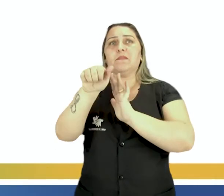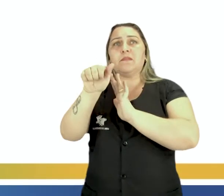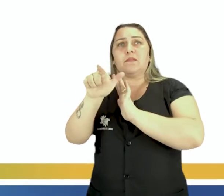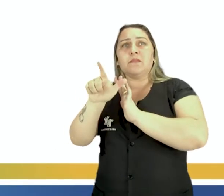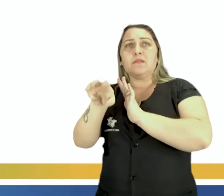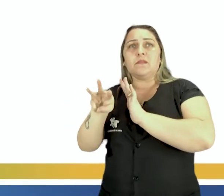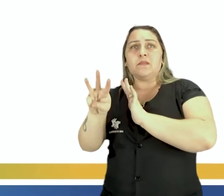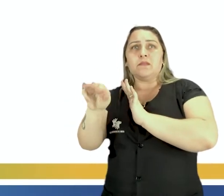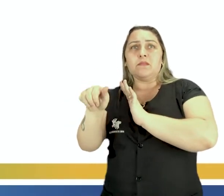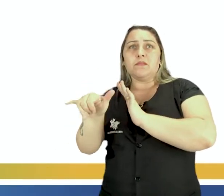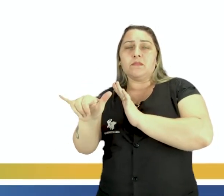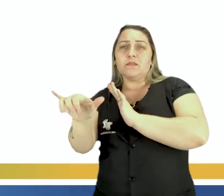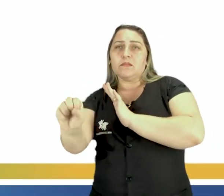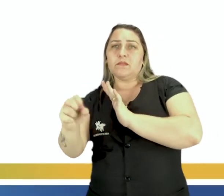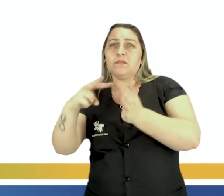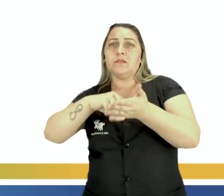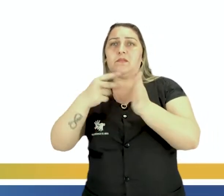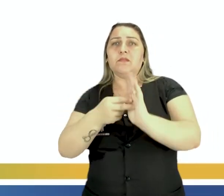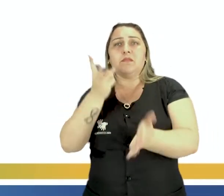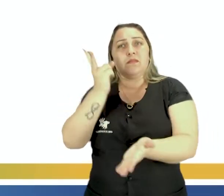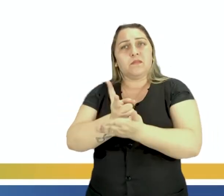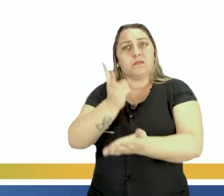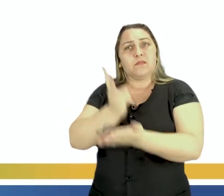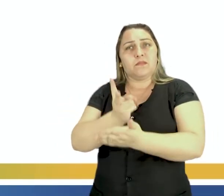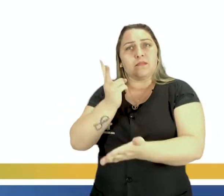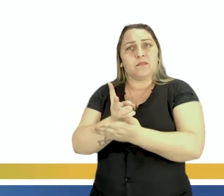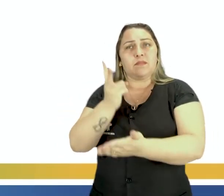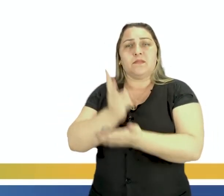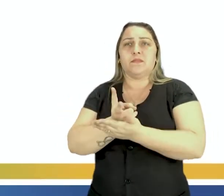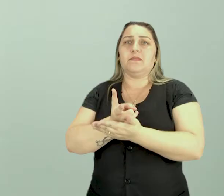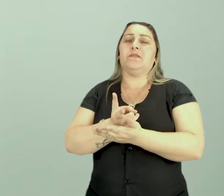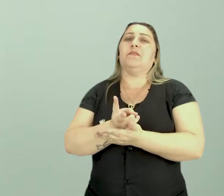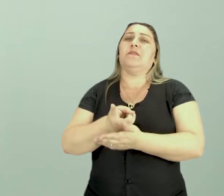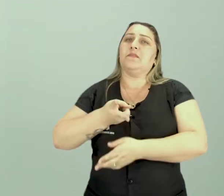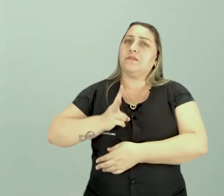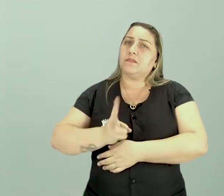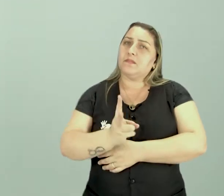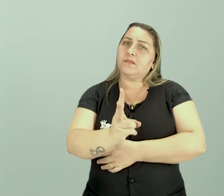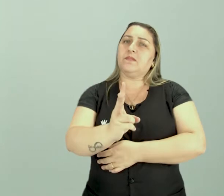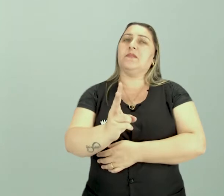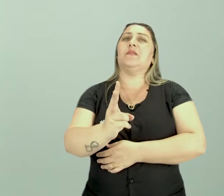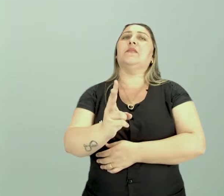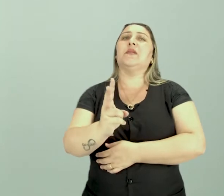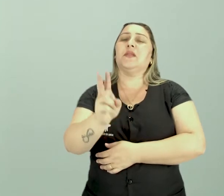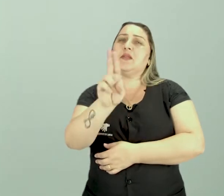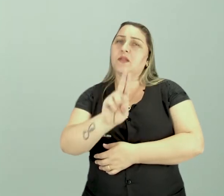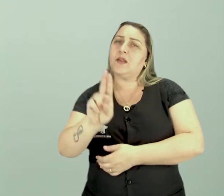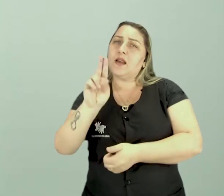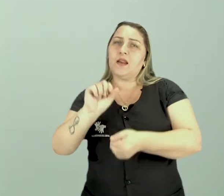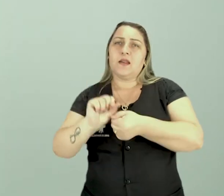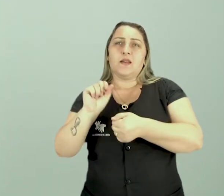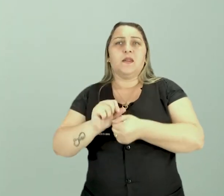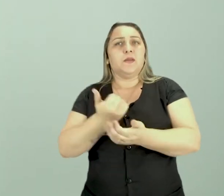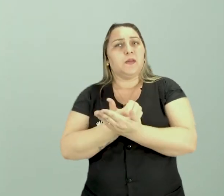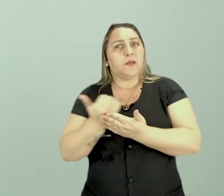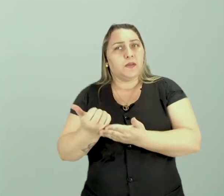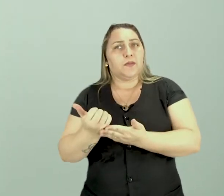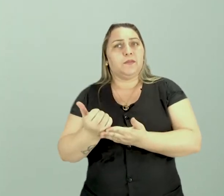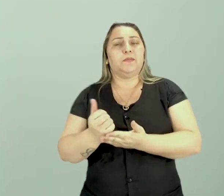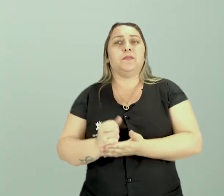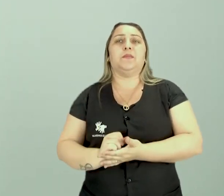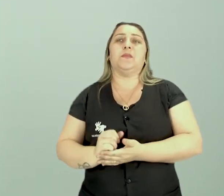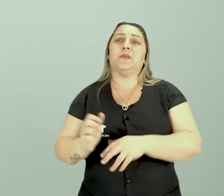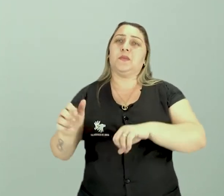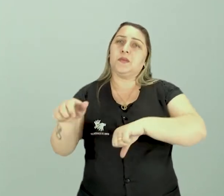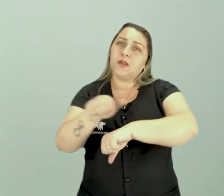que significa sempre. Sempre é uma palavra que indica frequência e significa que eu estou sempre fazendo essa mesma ação. Então,